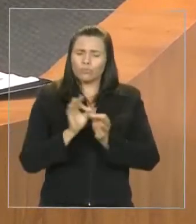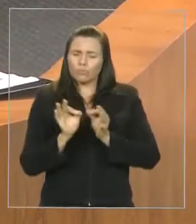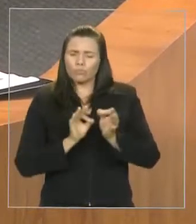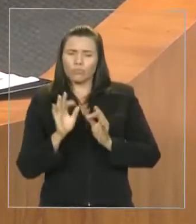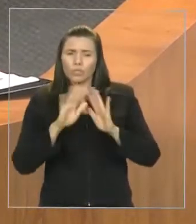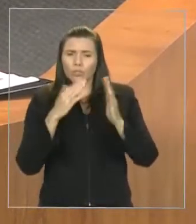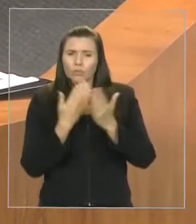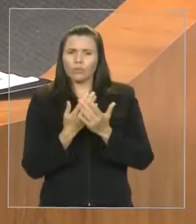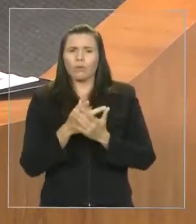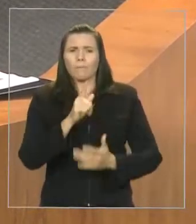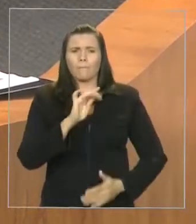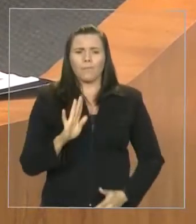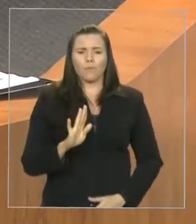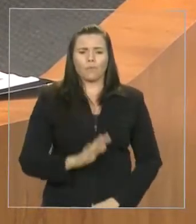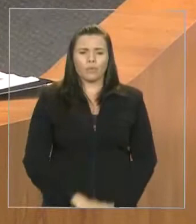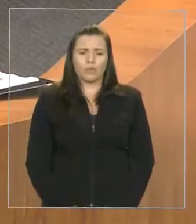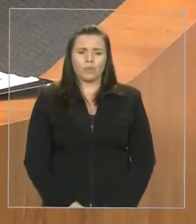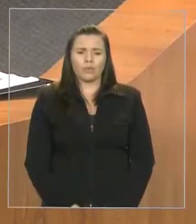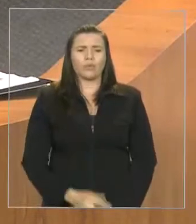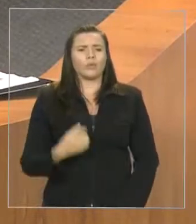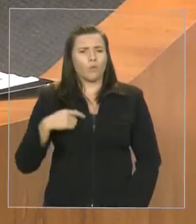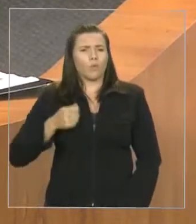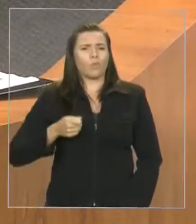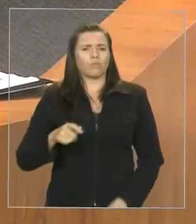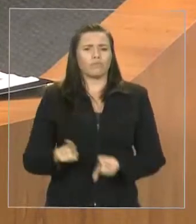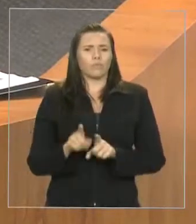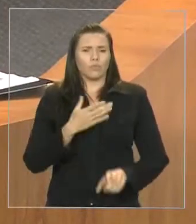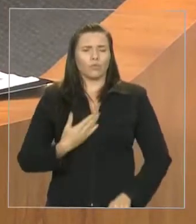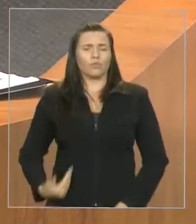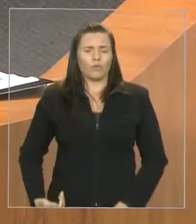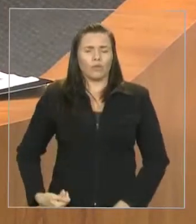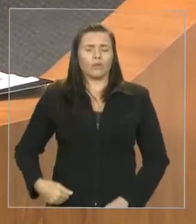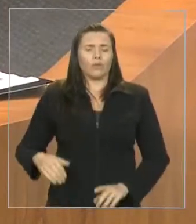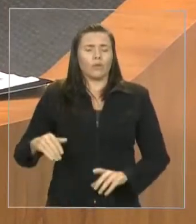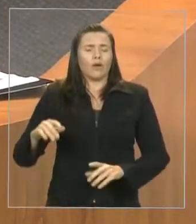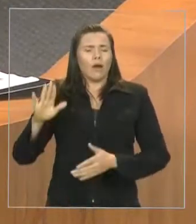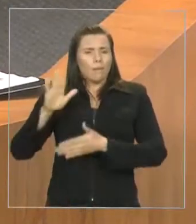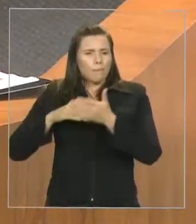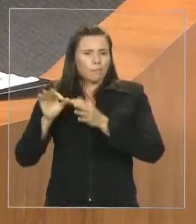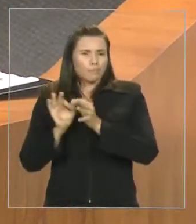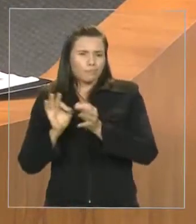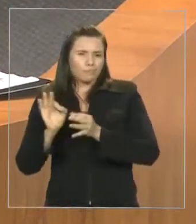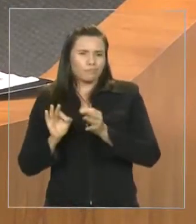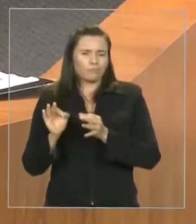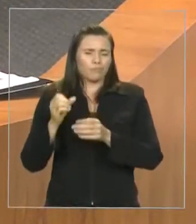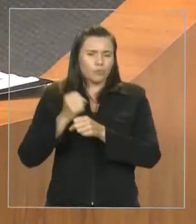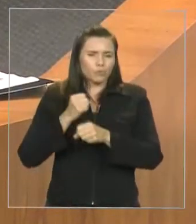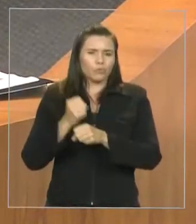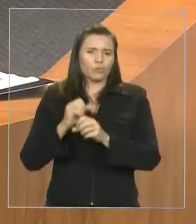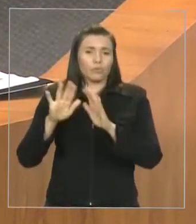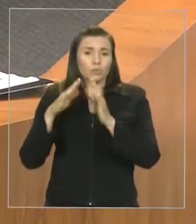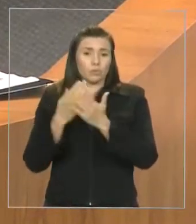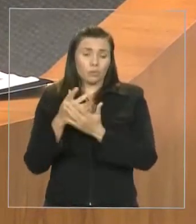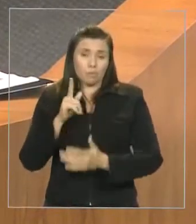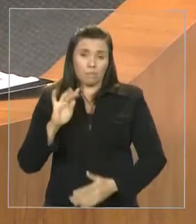reforma de escolas públicas estaduais. E temos fiscalizado e denunciado.